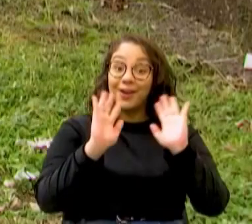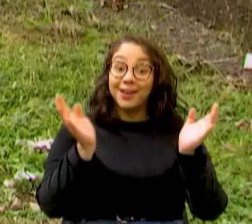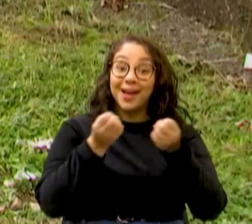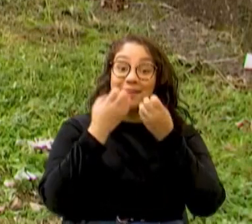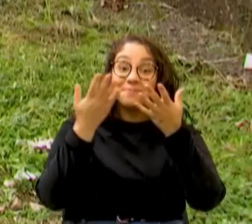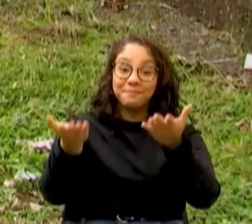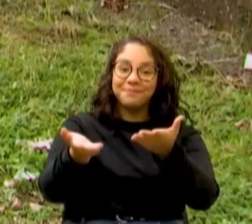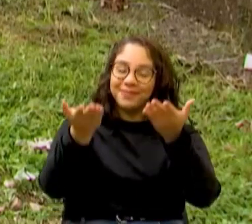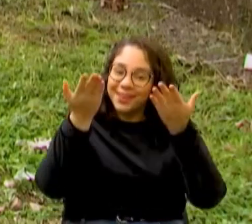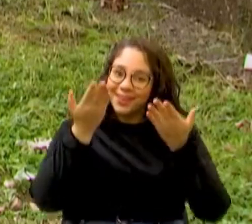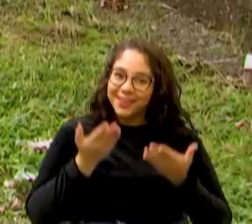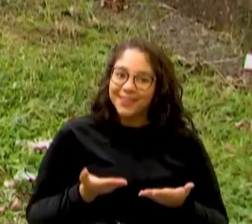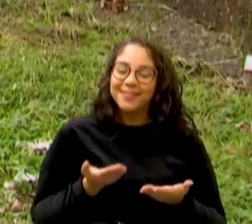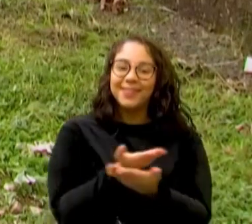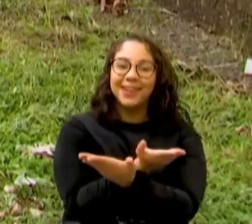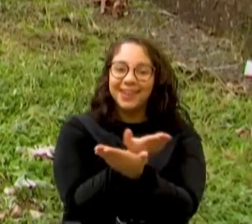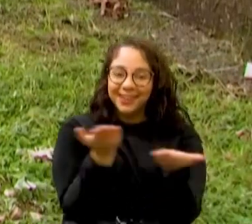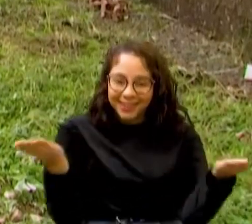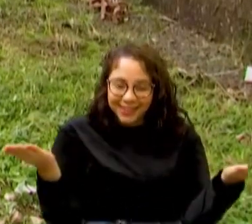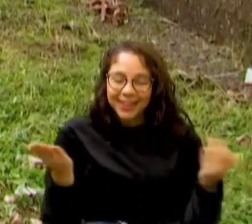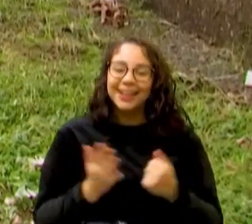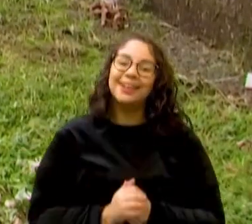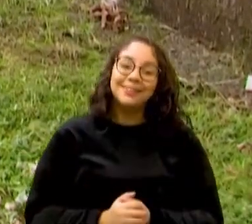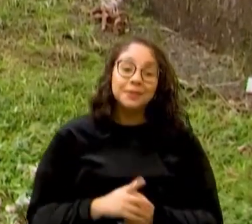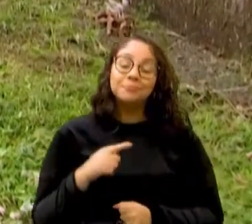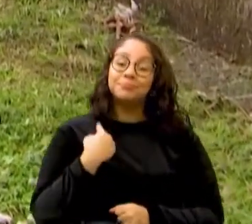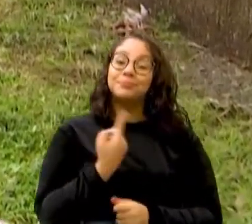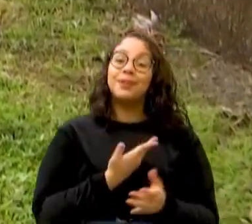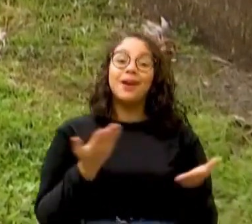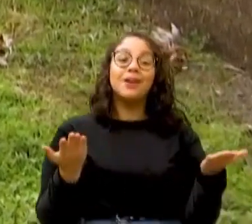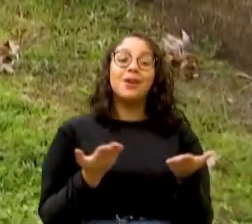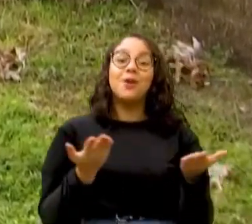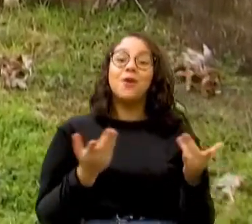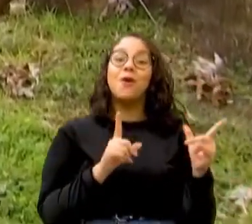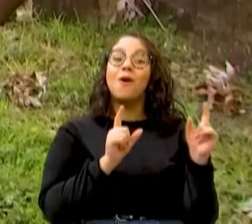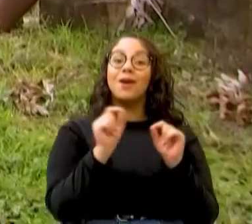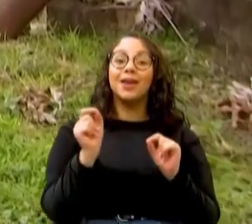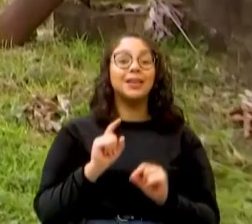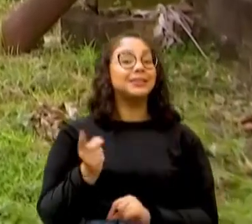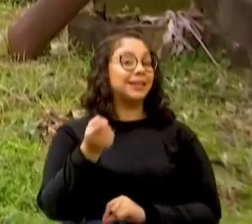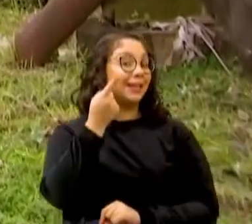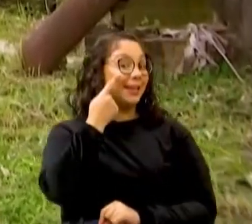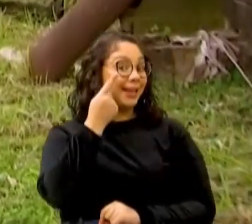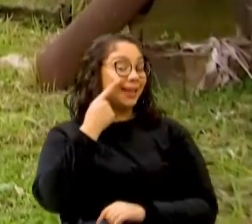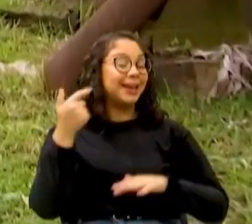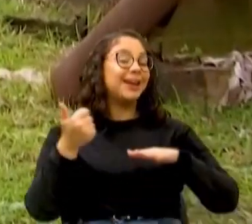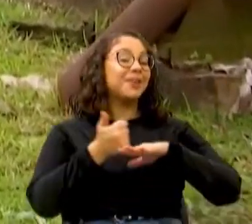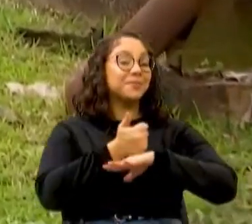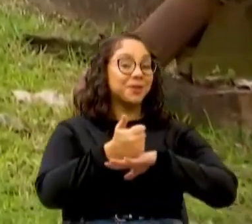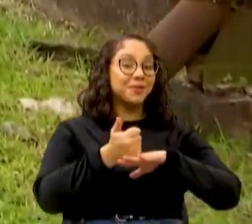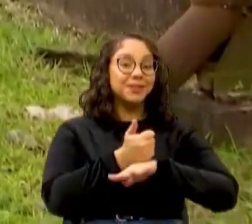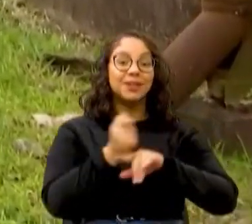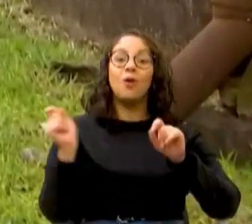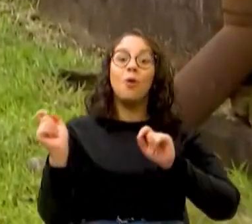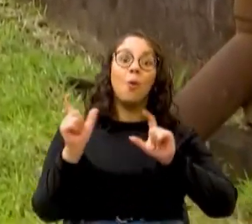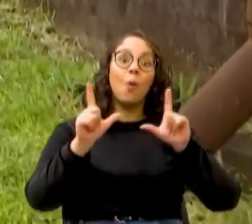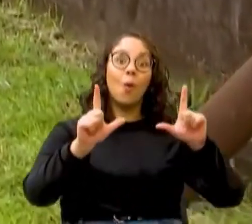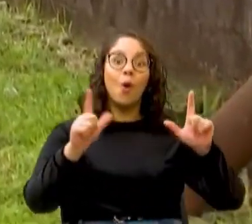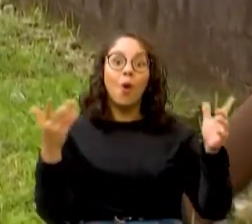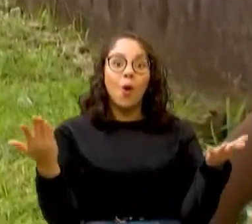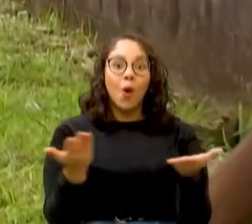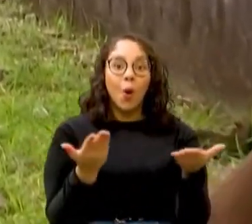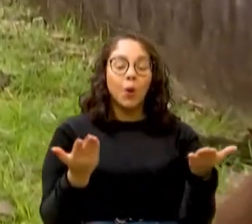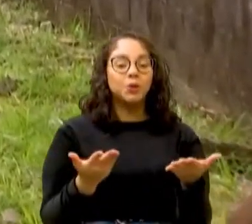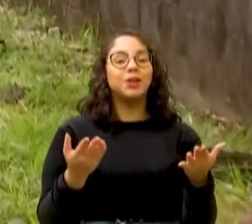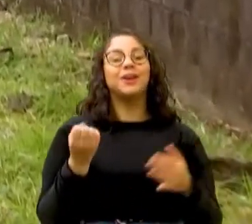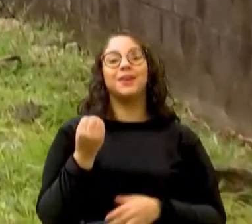Olá seja bem-vindo seja bem-vinda estamos no ar com mais um se liga na profissão e o quadro de